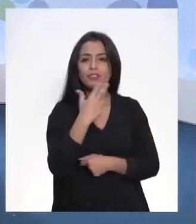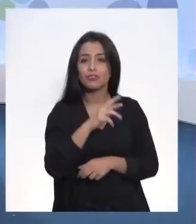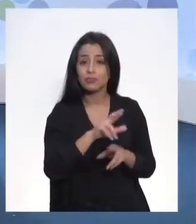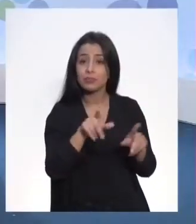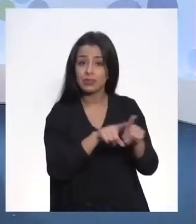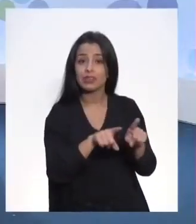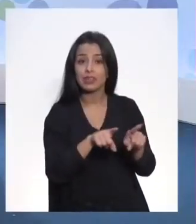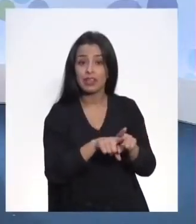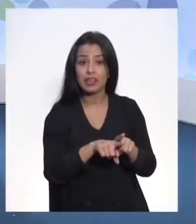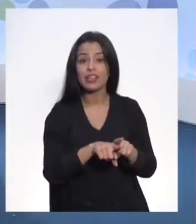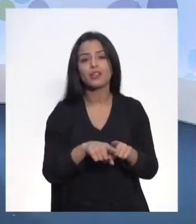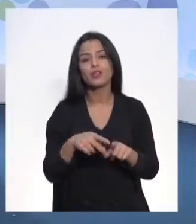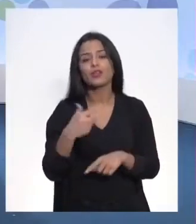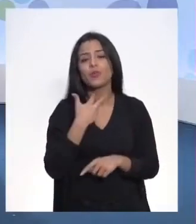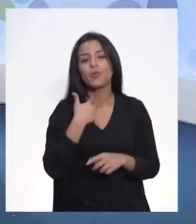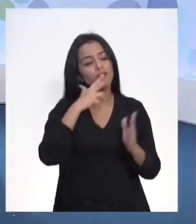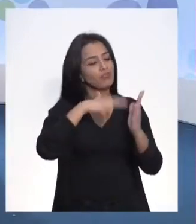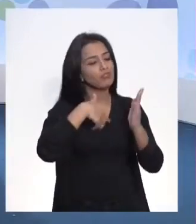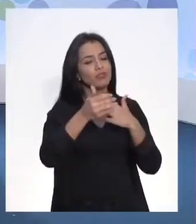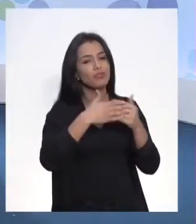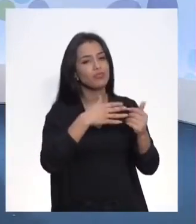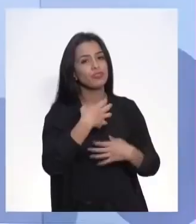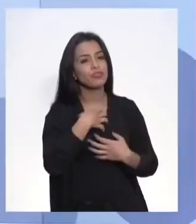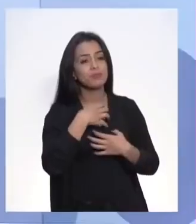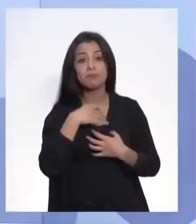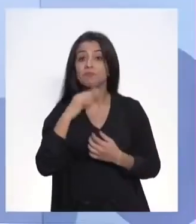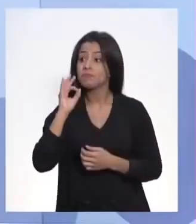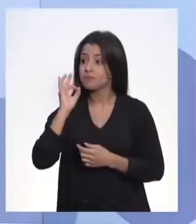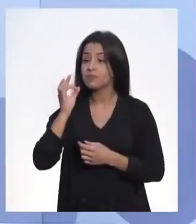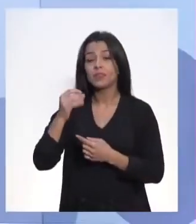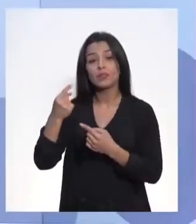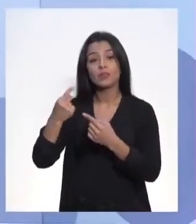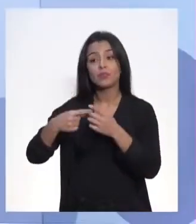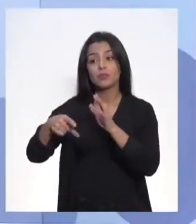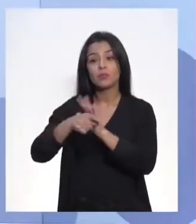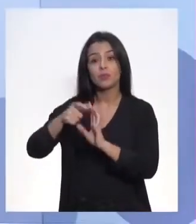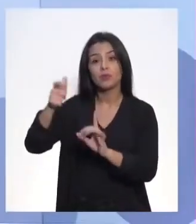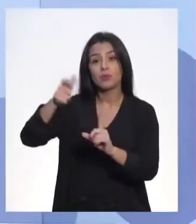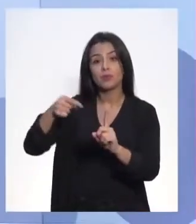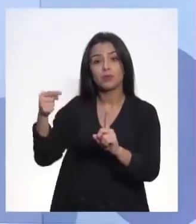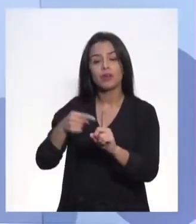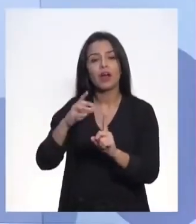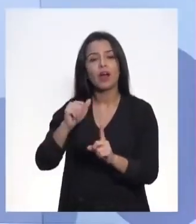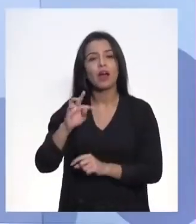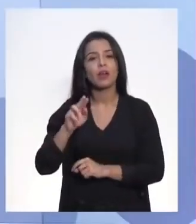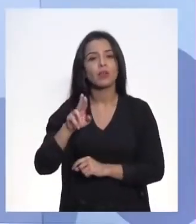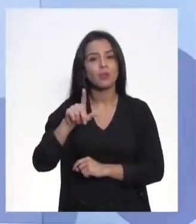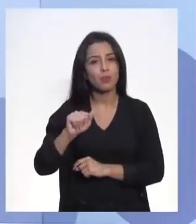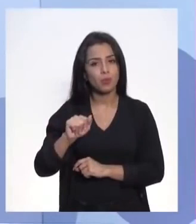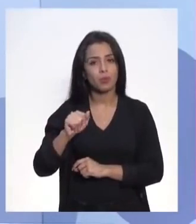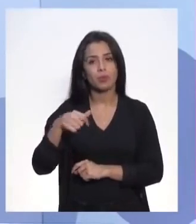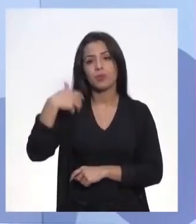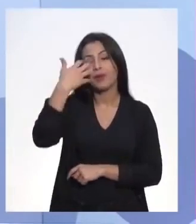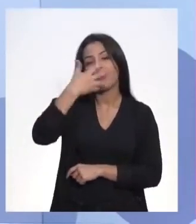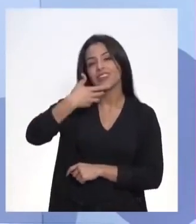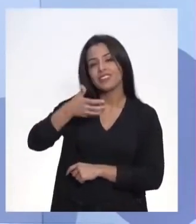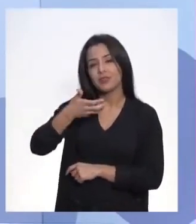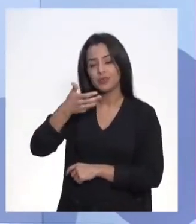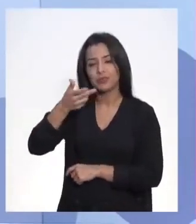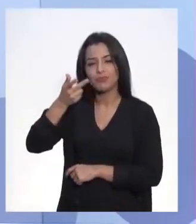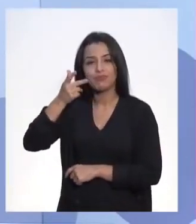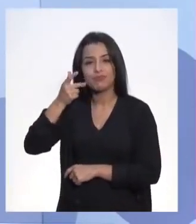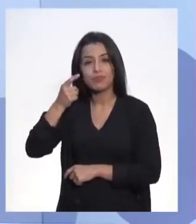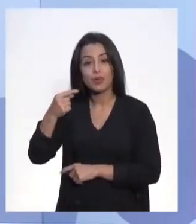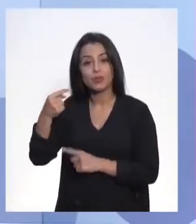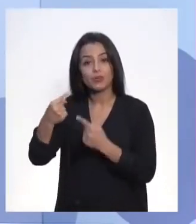É, mas gente é não pode ler de típico. qualquer jeito. É típico desse autor, o Catulo da Paixão Cearense. É típico dele. Ele,